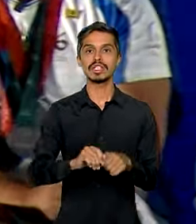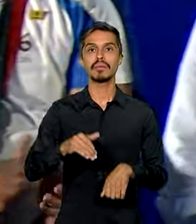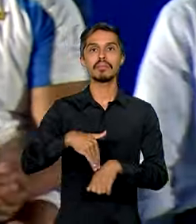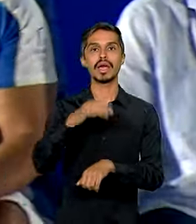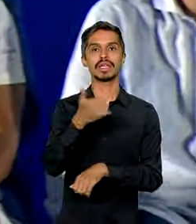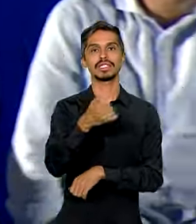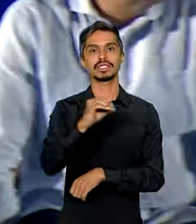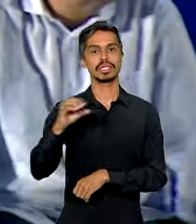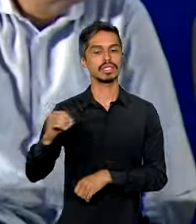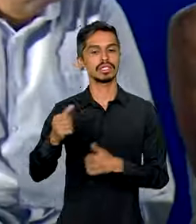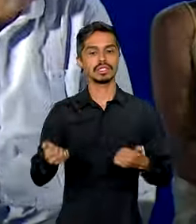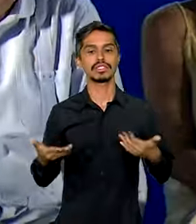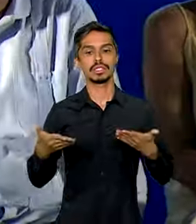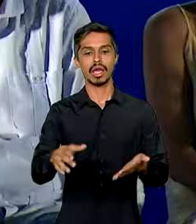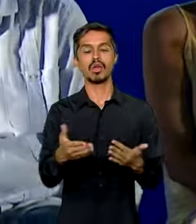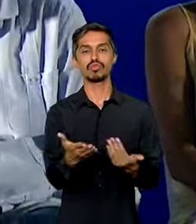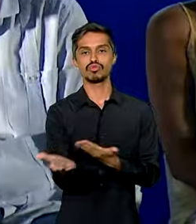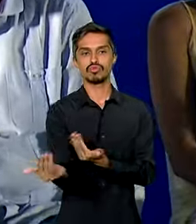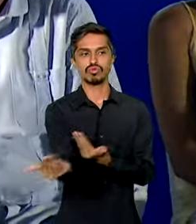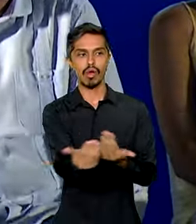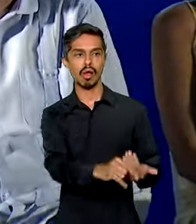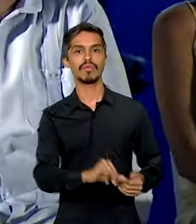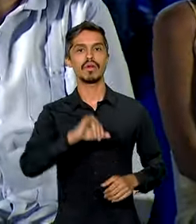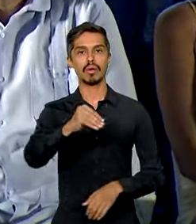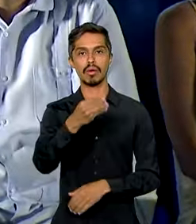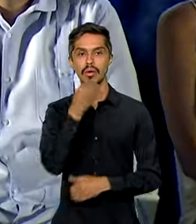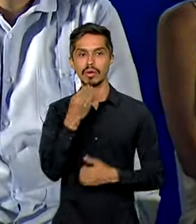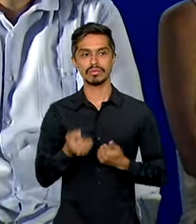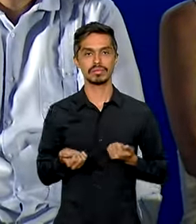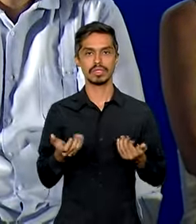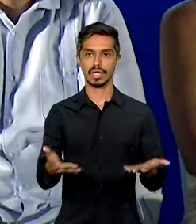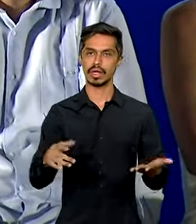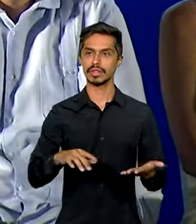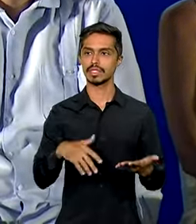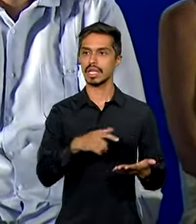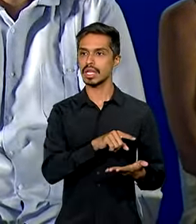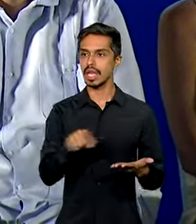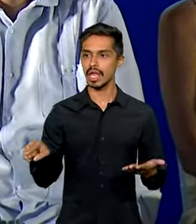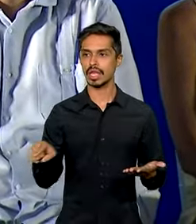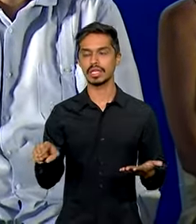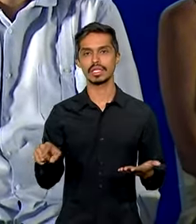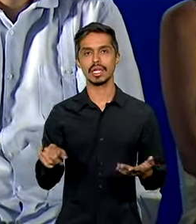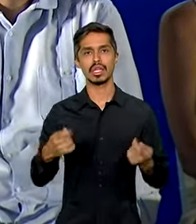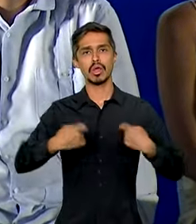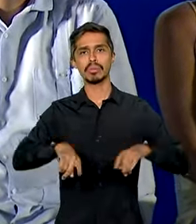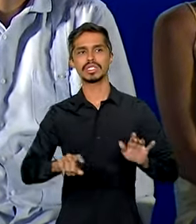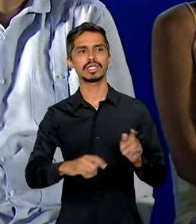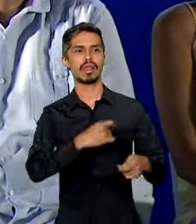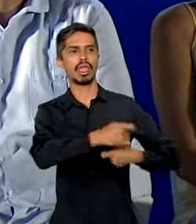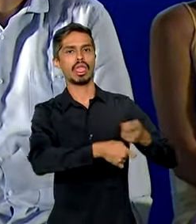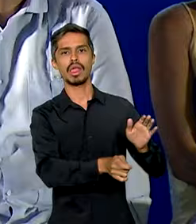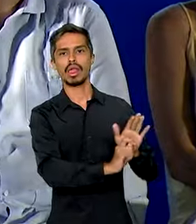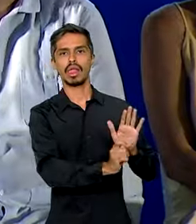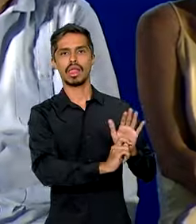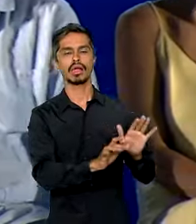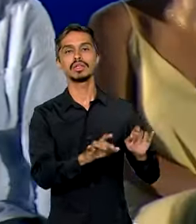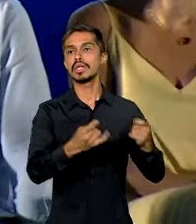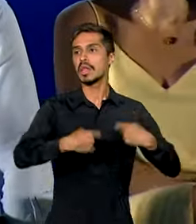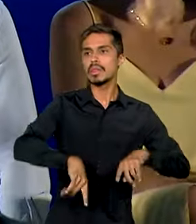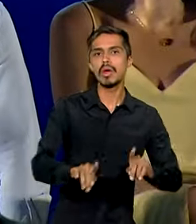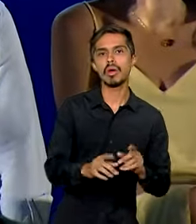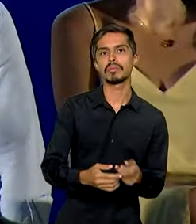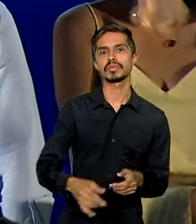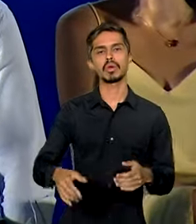dar à juventude brasileira a oportunidade de não precisar ir por narcotráfico, de não precisar por